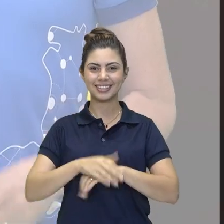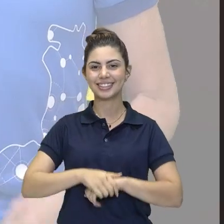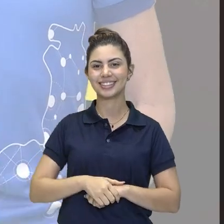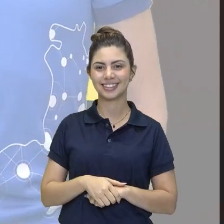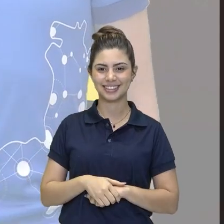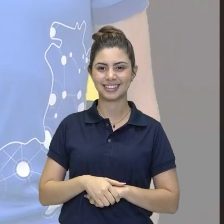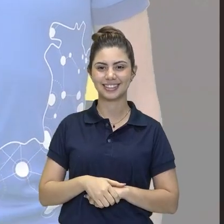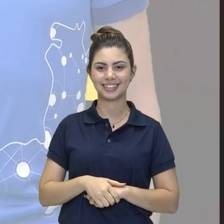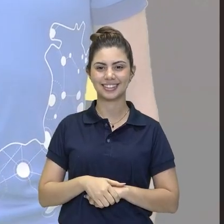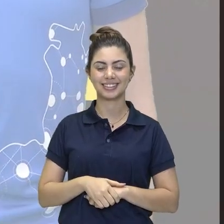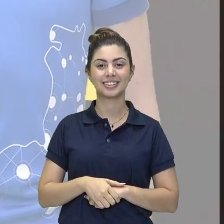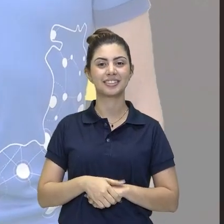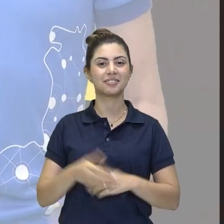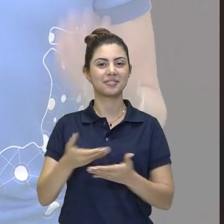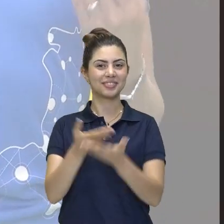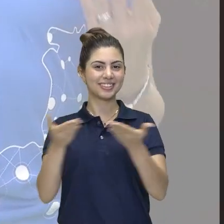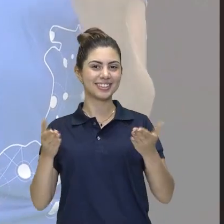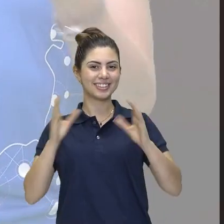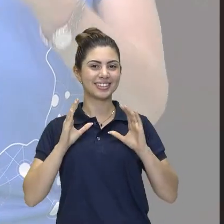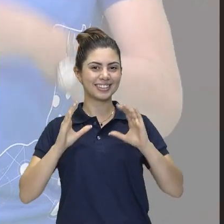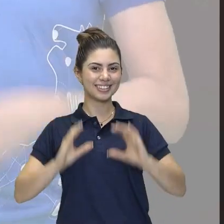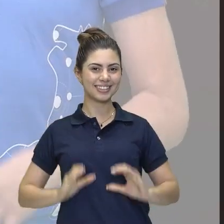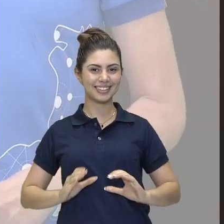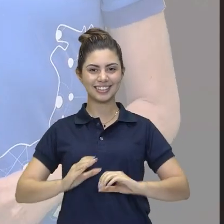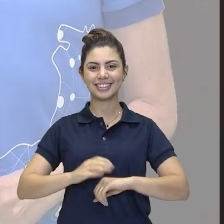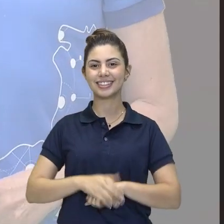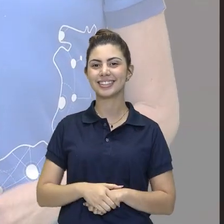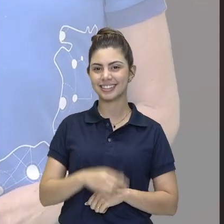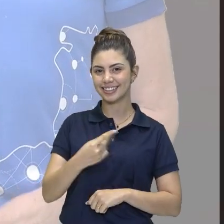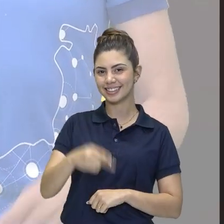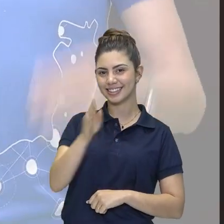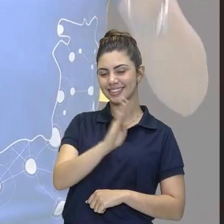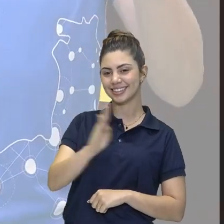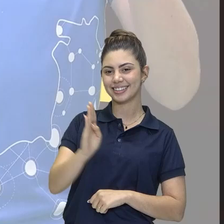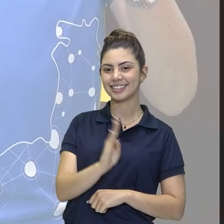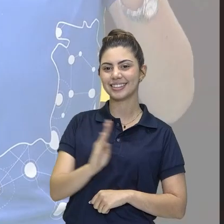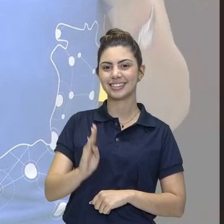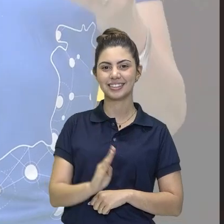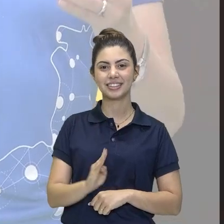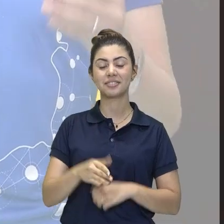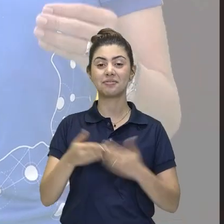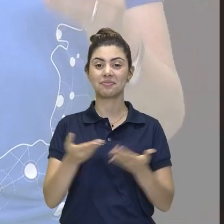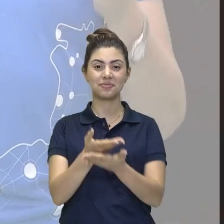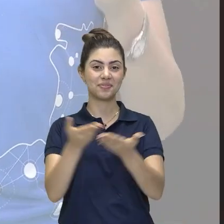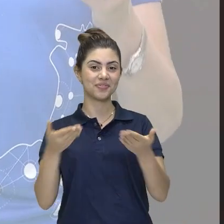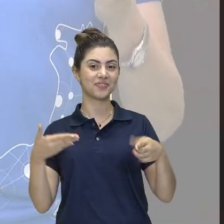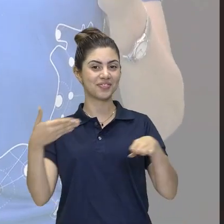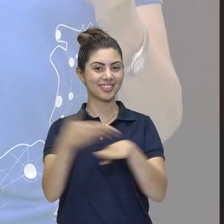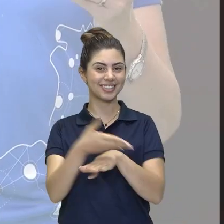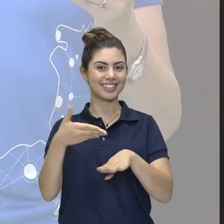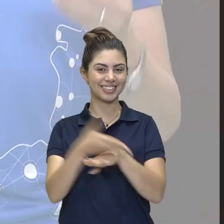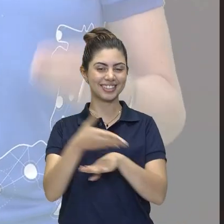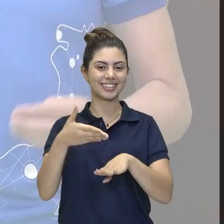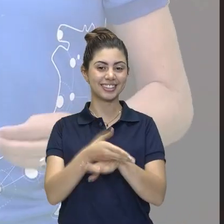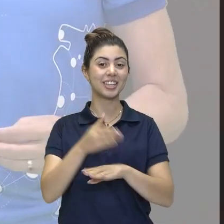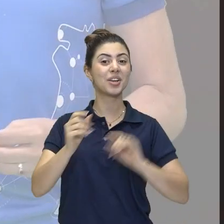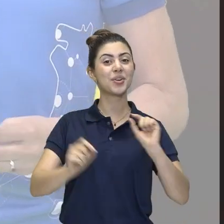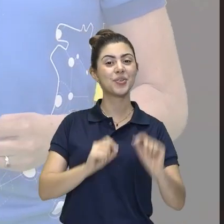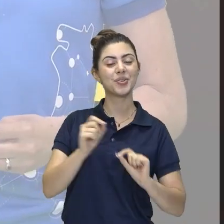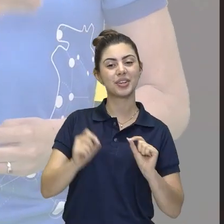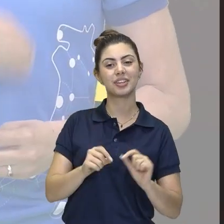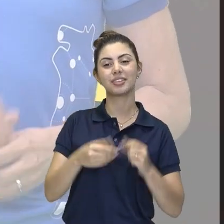de todos vocês, cidadãos e cidadãs brasileiras, participando